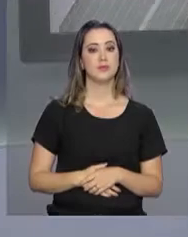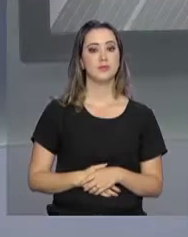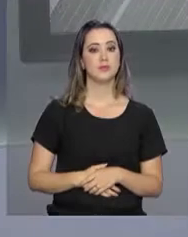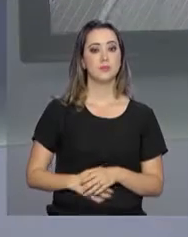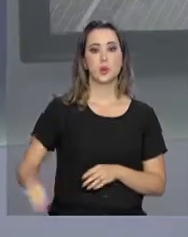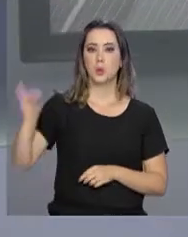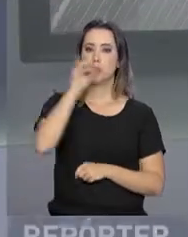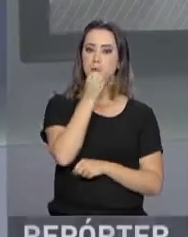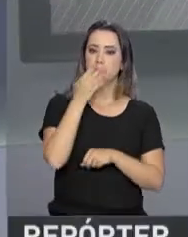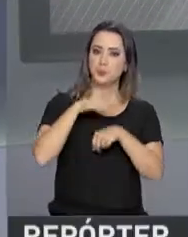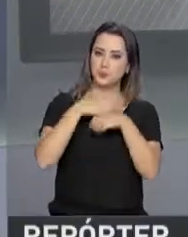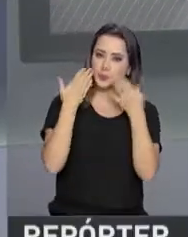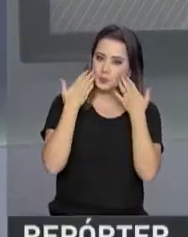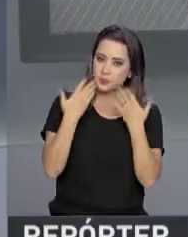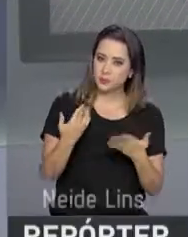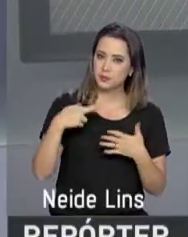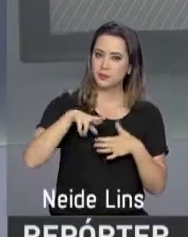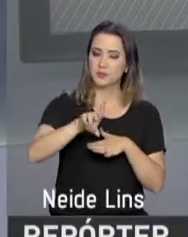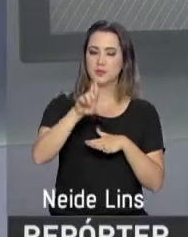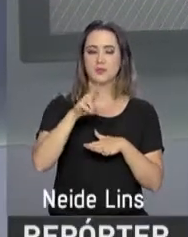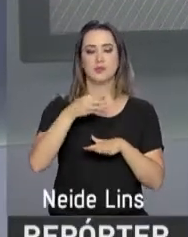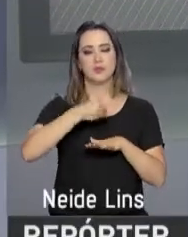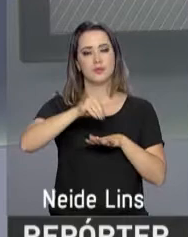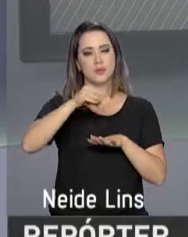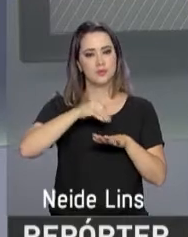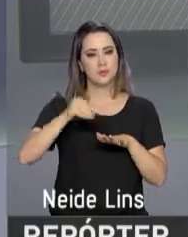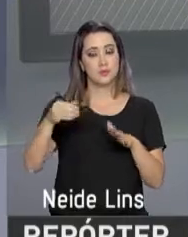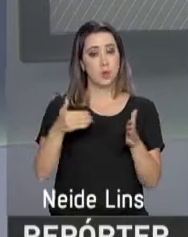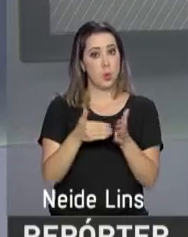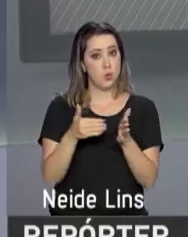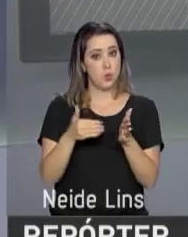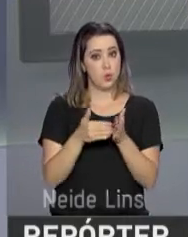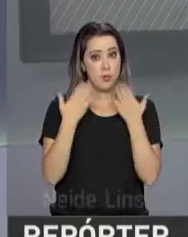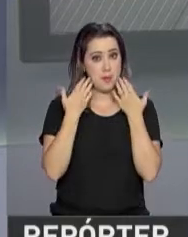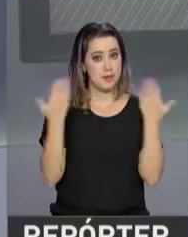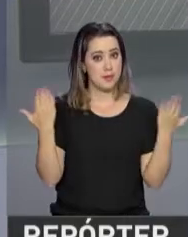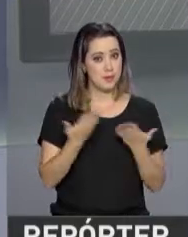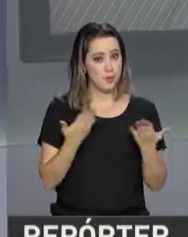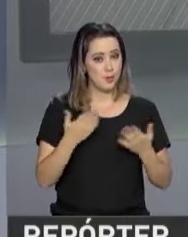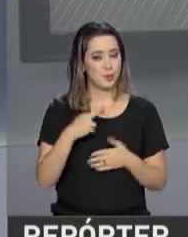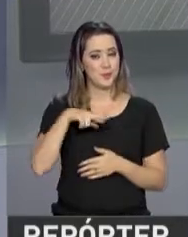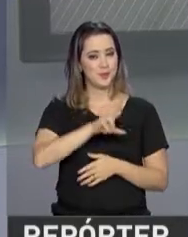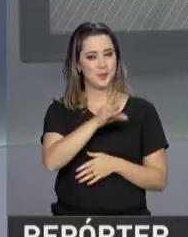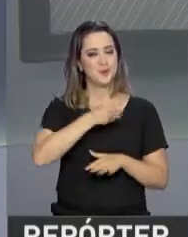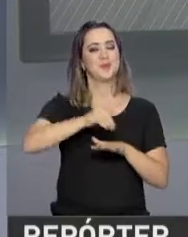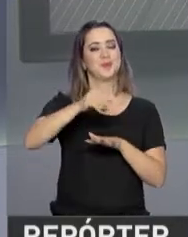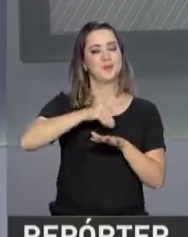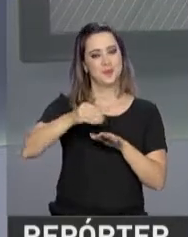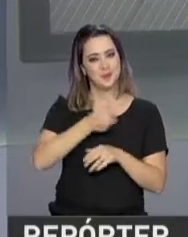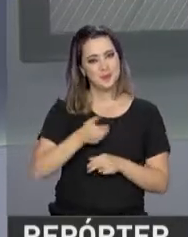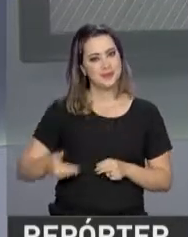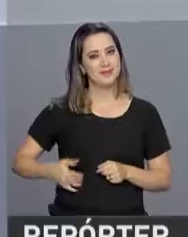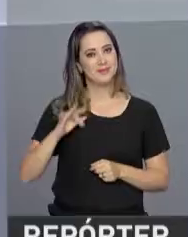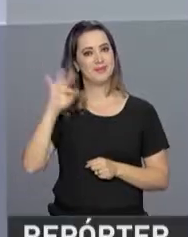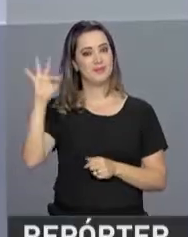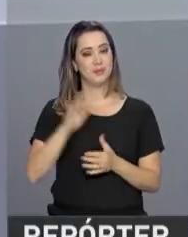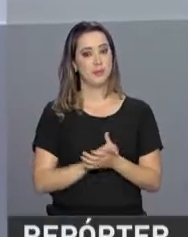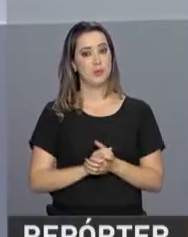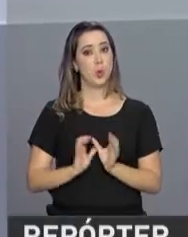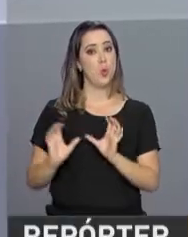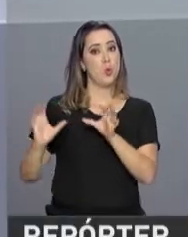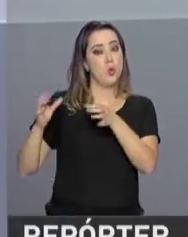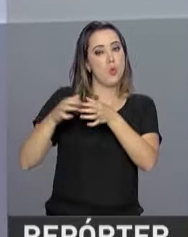Olá, boa noite. Estamos de volta com a última edição de hoje do Repórter NBR e as notícias do governo federal.